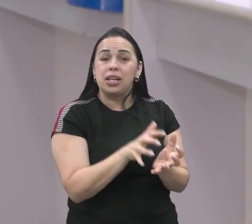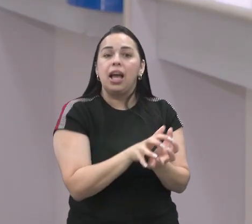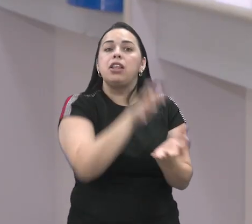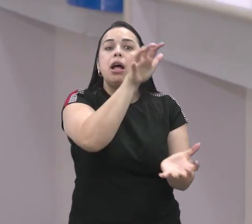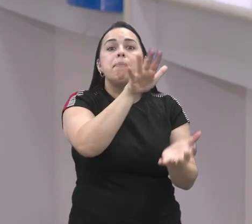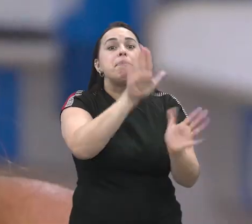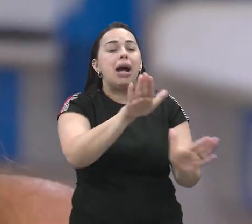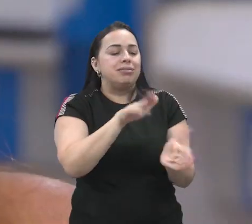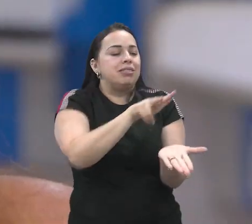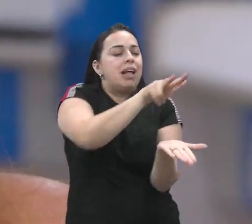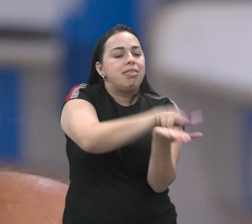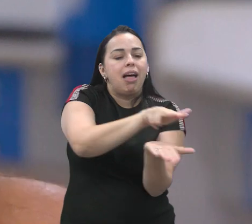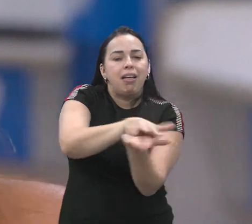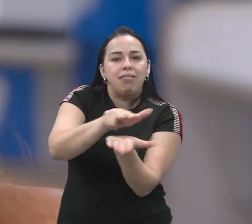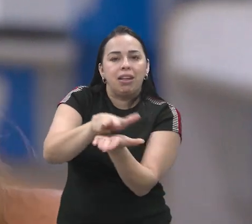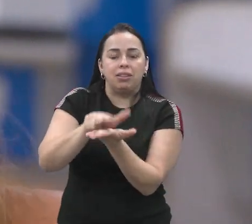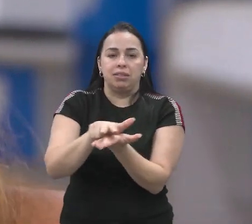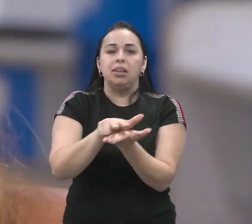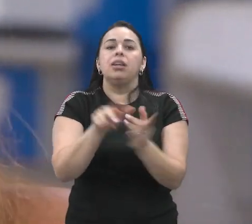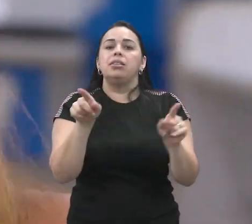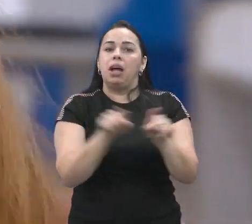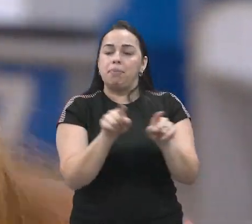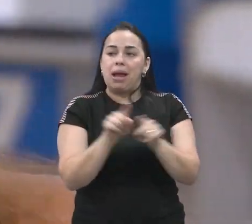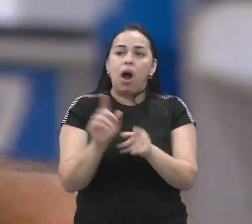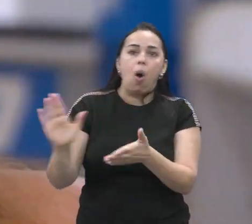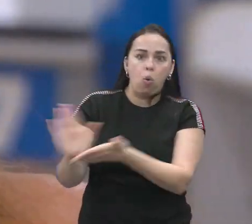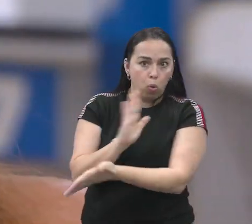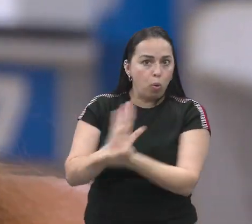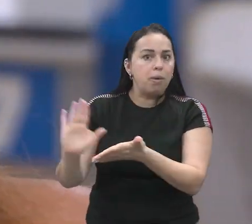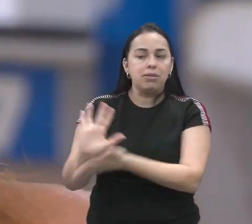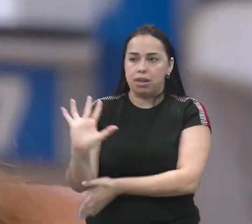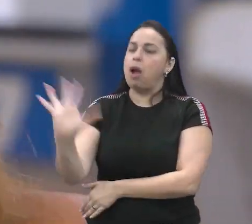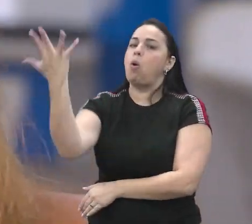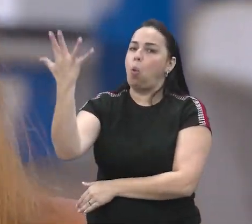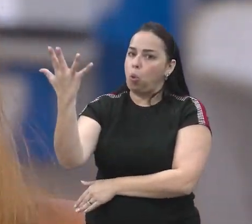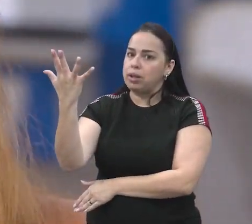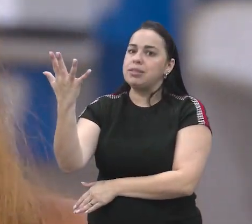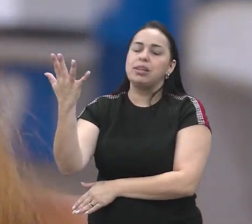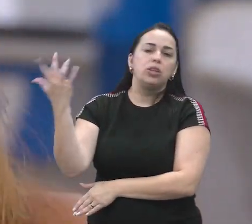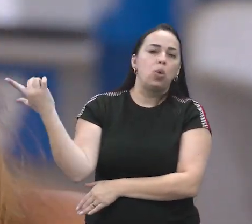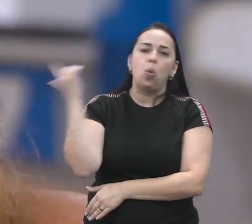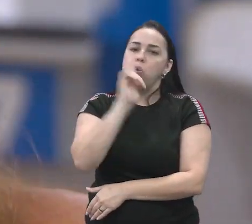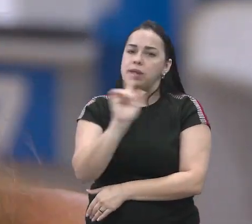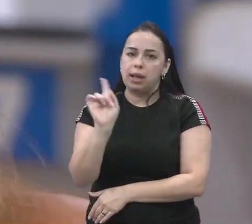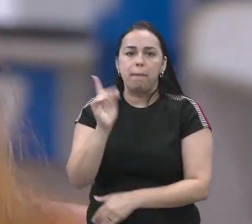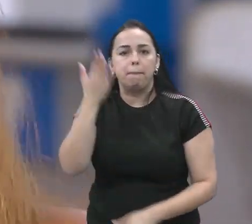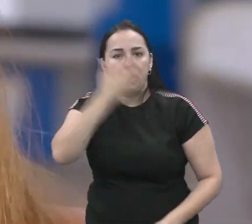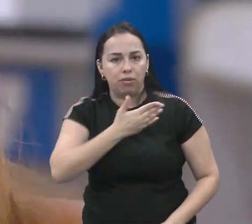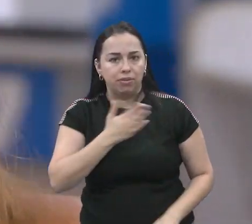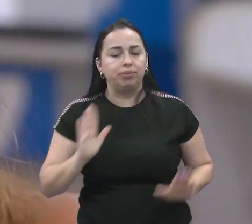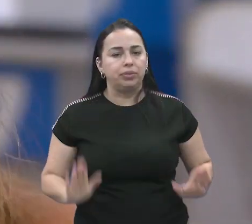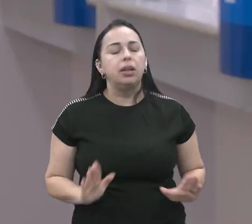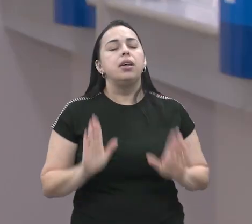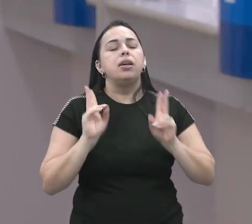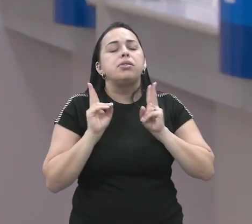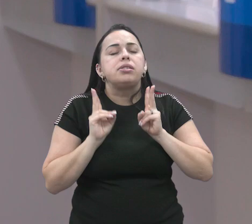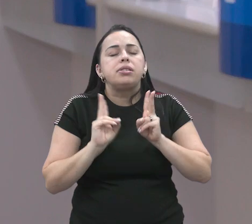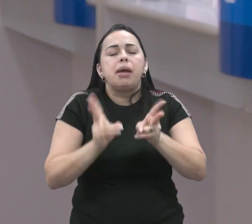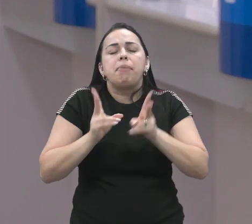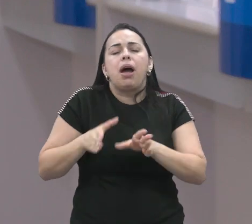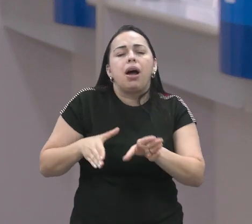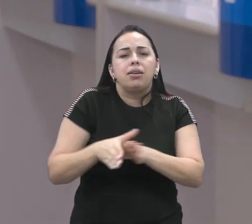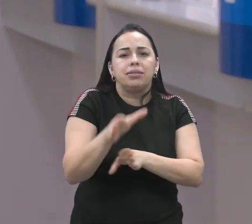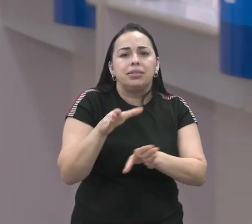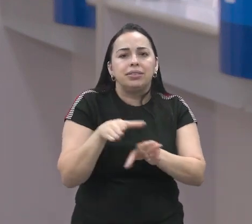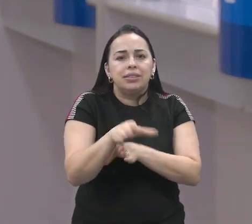idosos acamados. Nesse sentido, o cuidado também vale para algumas situações que não são realizadas pelo INSS. O que a gente